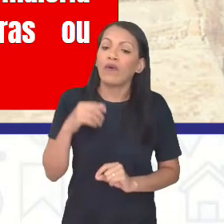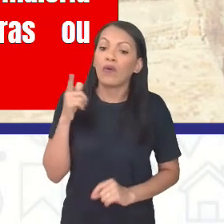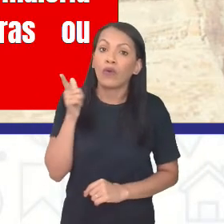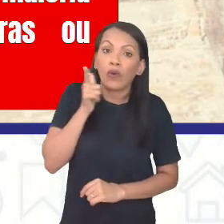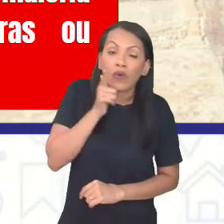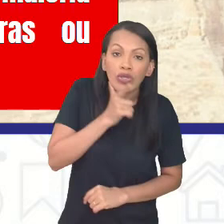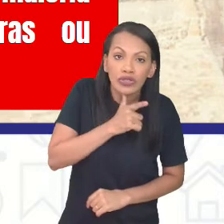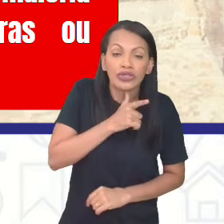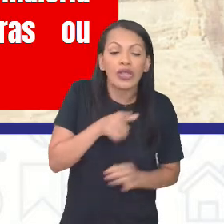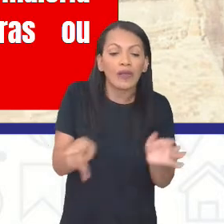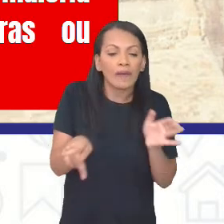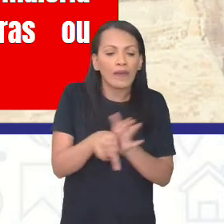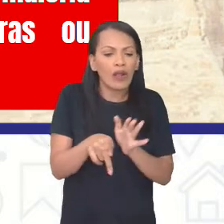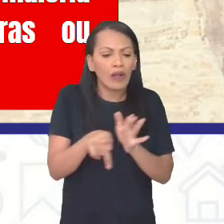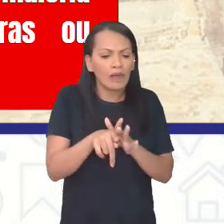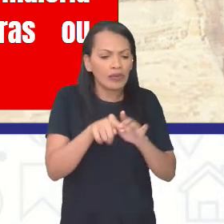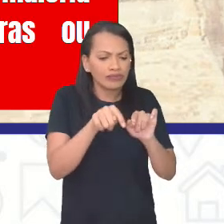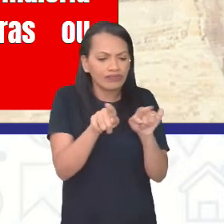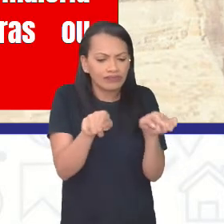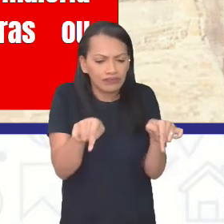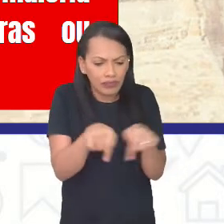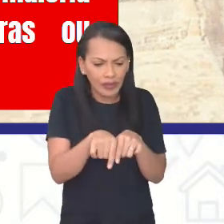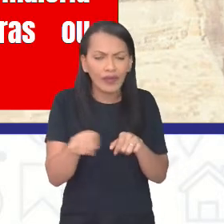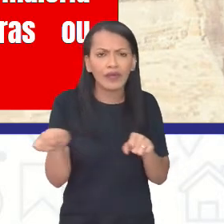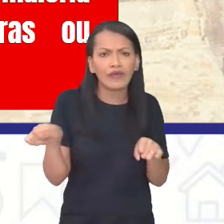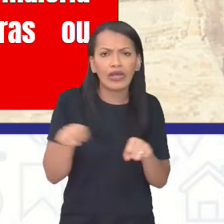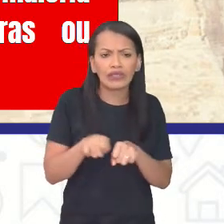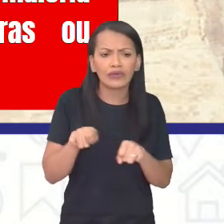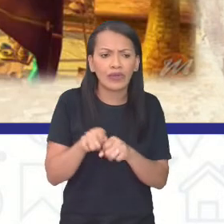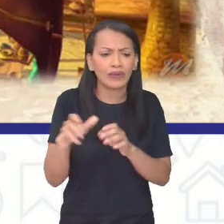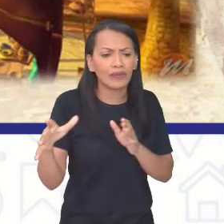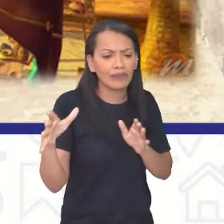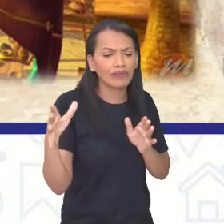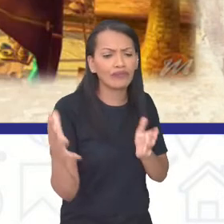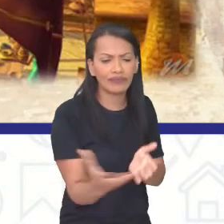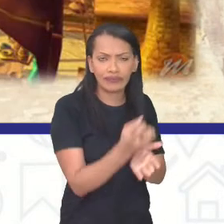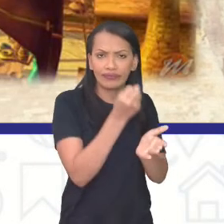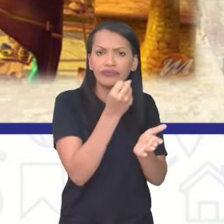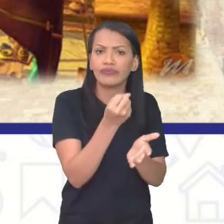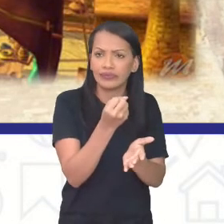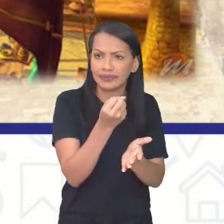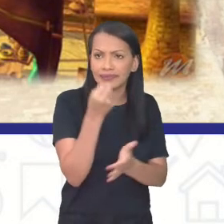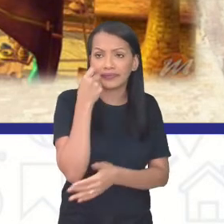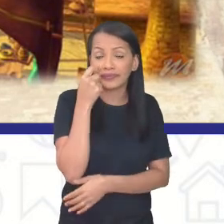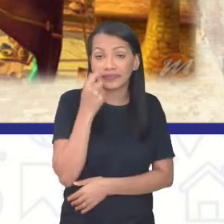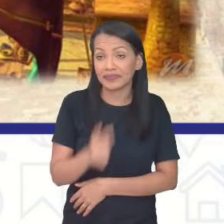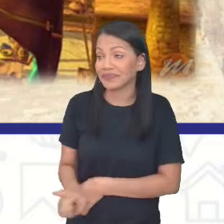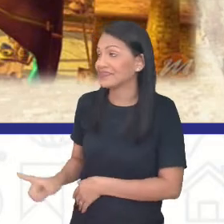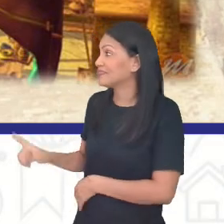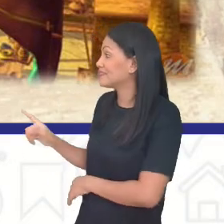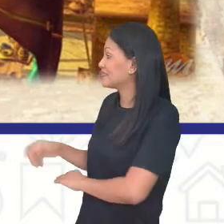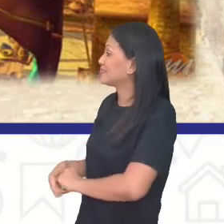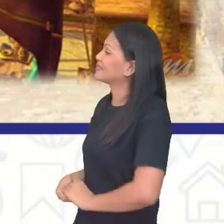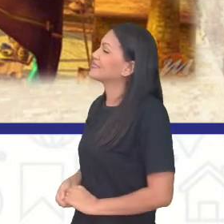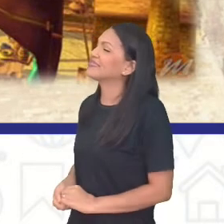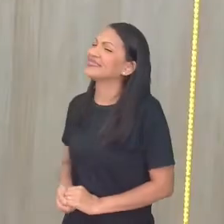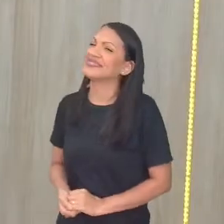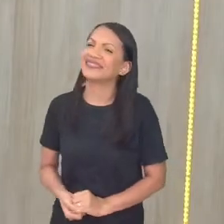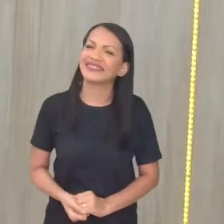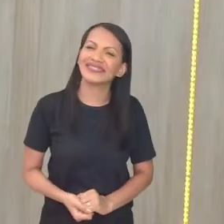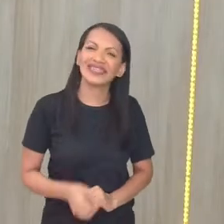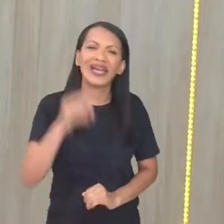conquistavam determinados territórios e ali realizavam o saque, né, daqueles territórios. Aí veja aqui, ó, a questão da